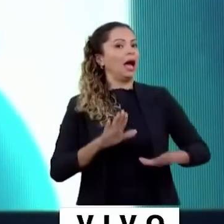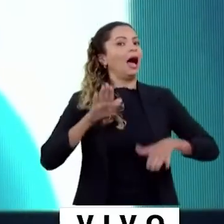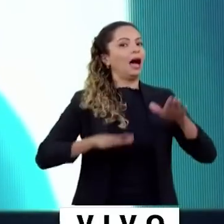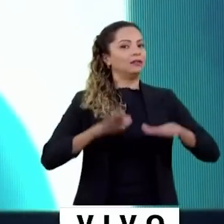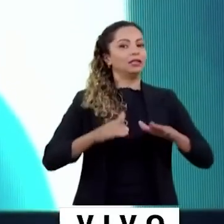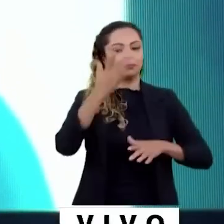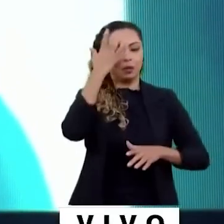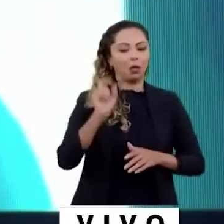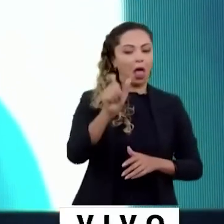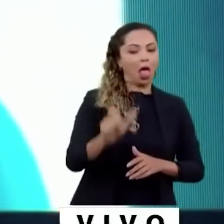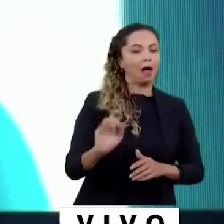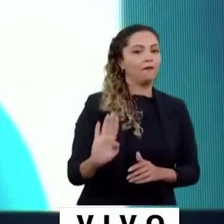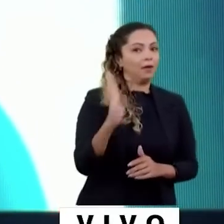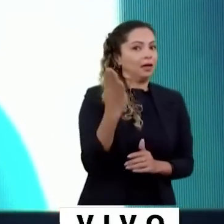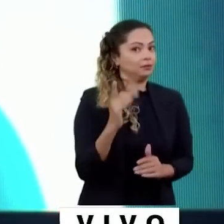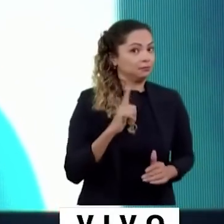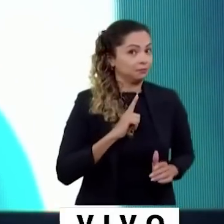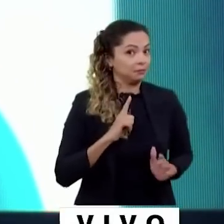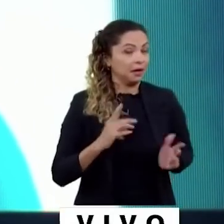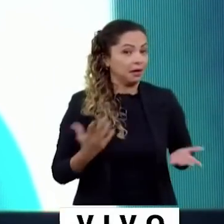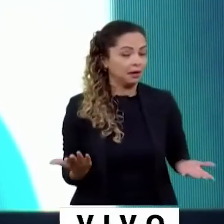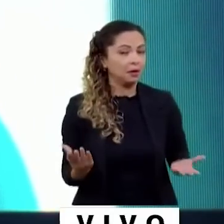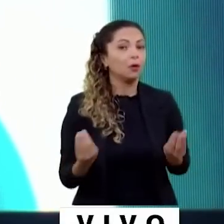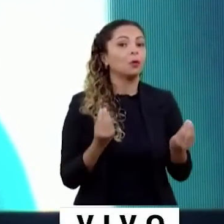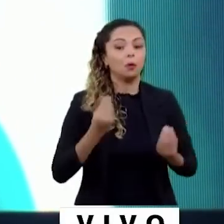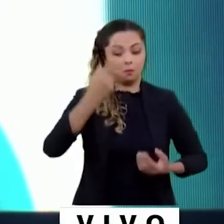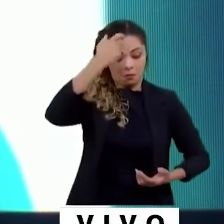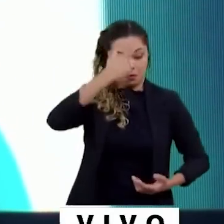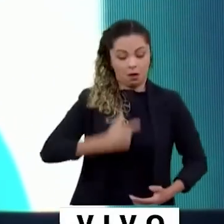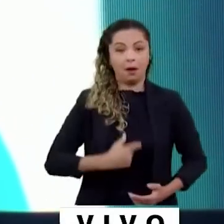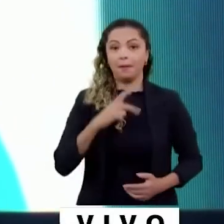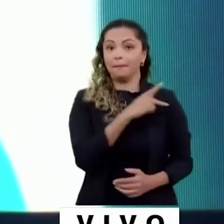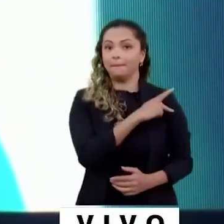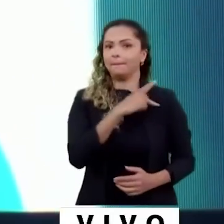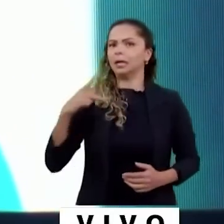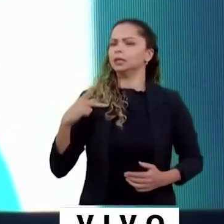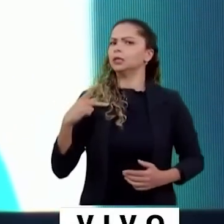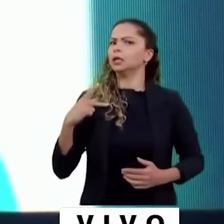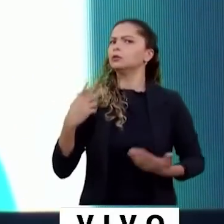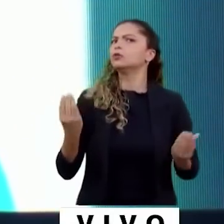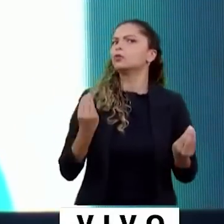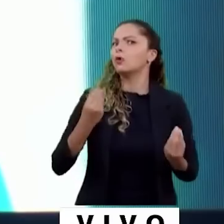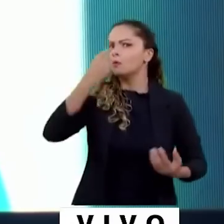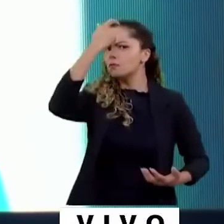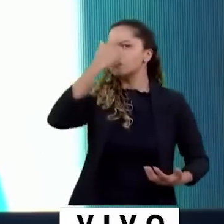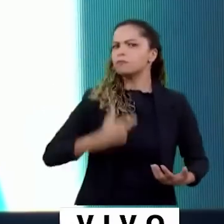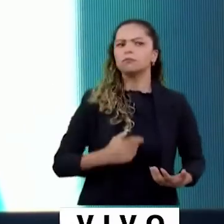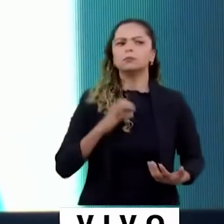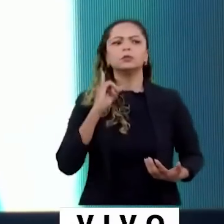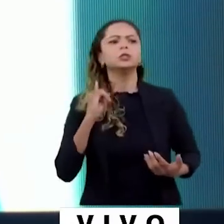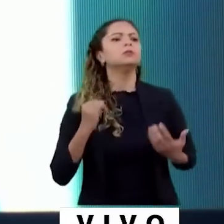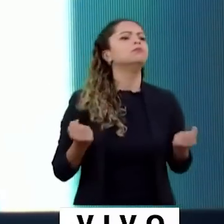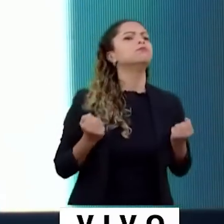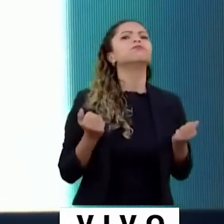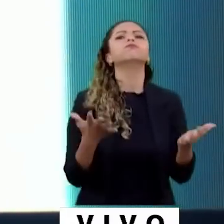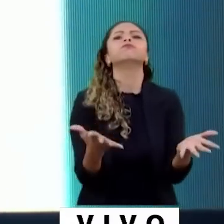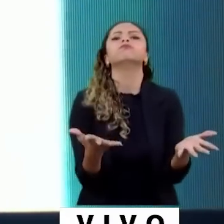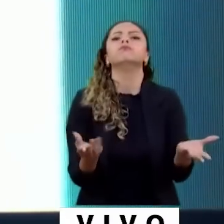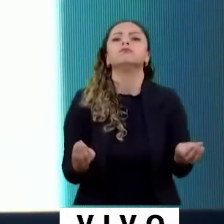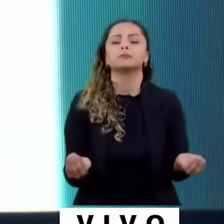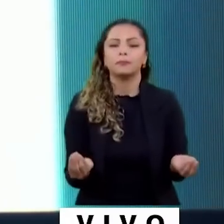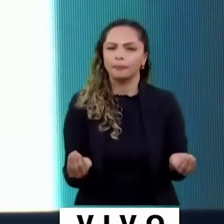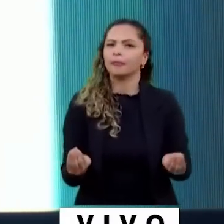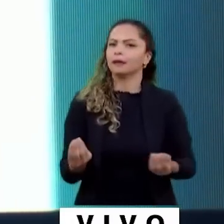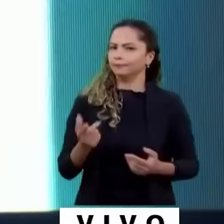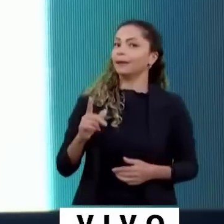Qual é a questão A questão aqui é qual é a atitude que o presidente toma diante da Notícia reiterada o que eu vi naquele caso como